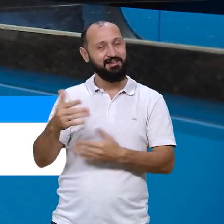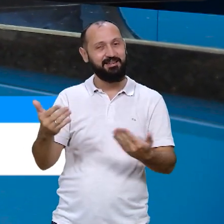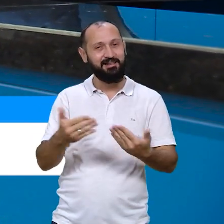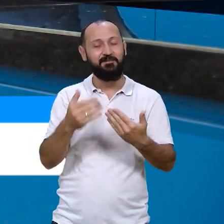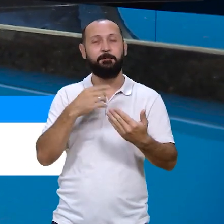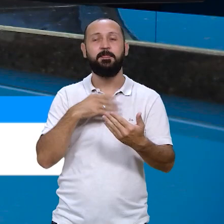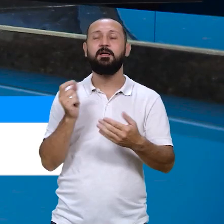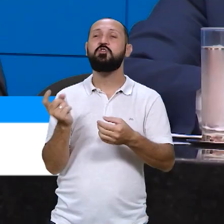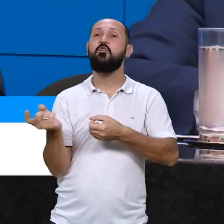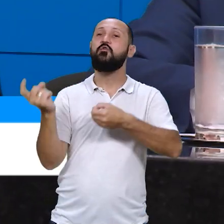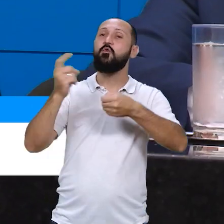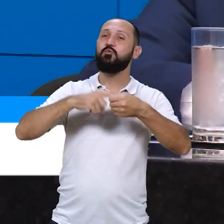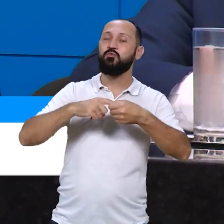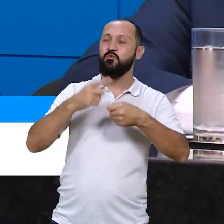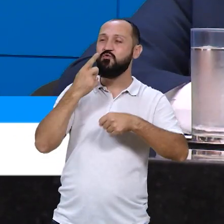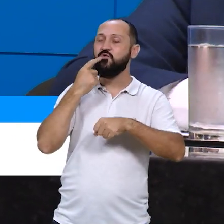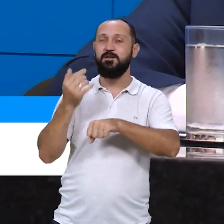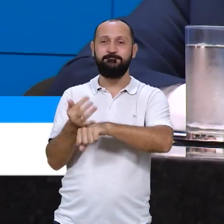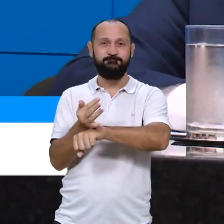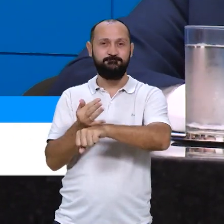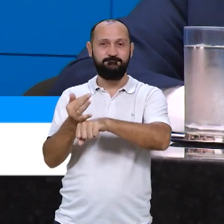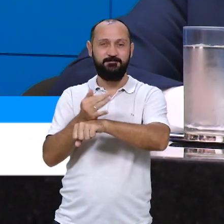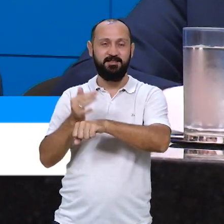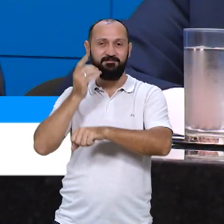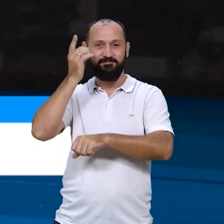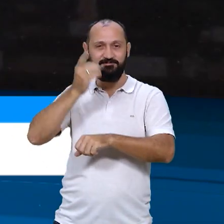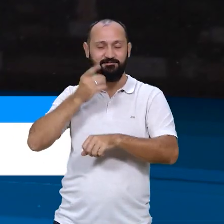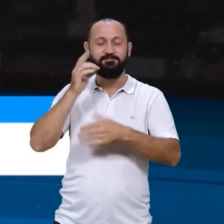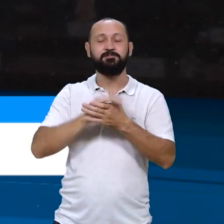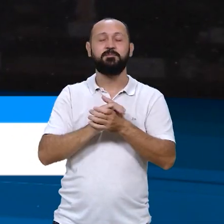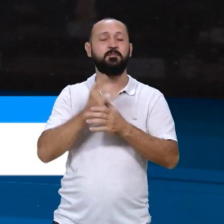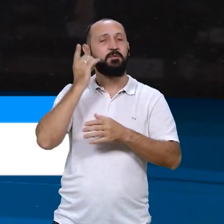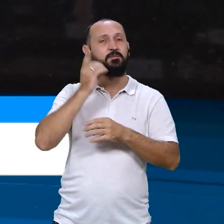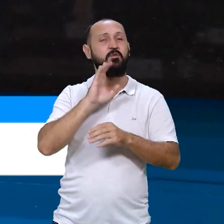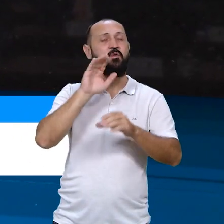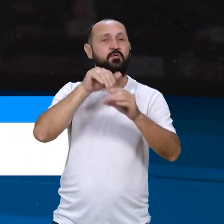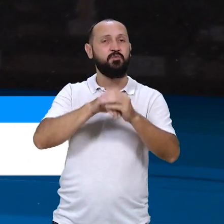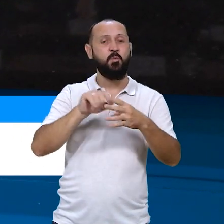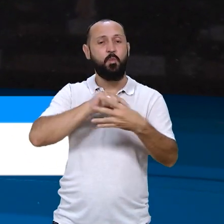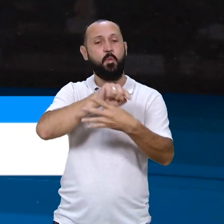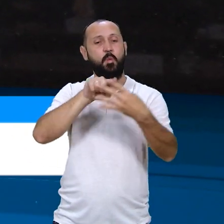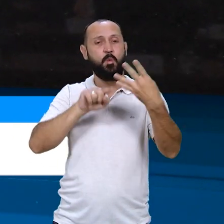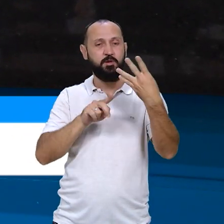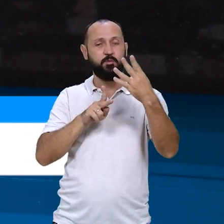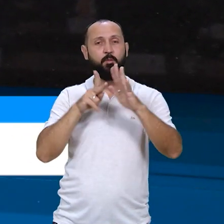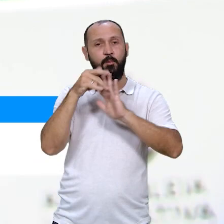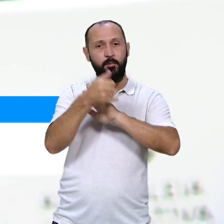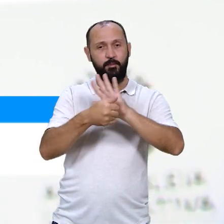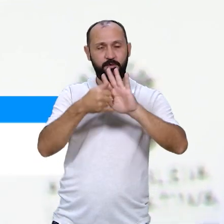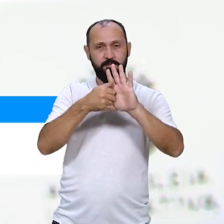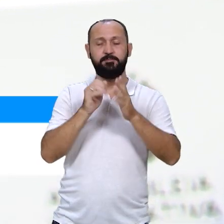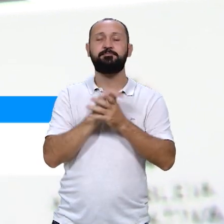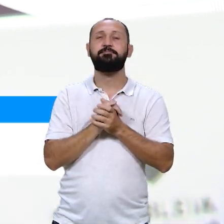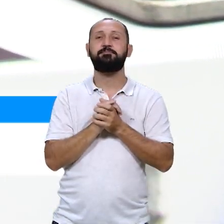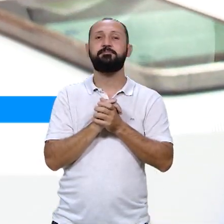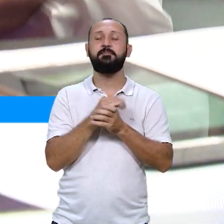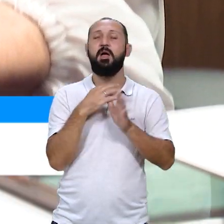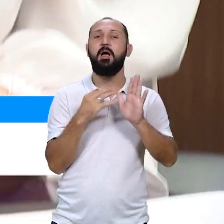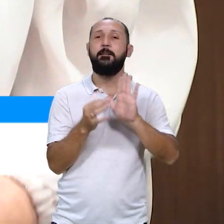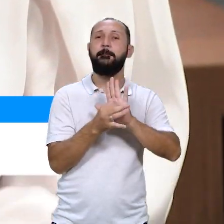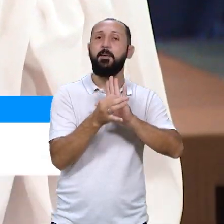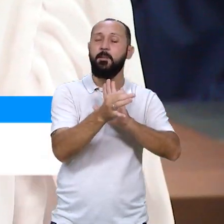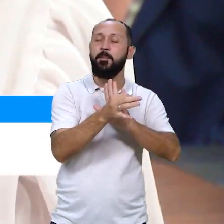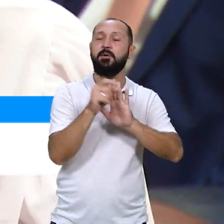de Mato Grosso do Sul, após o retorno do recesso parlamentar, os deputados votaram 4 projetos,